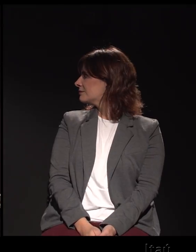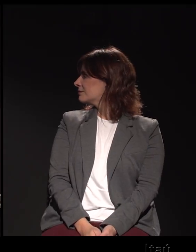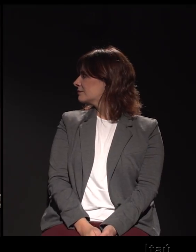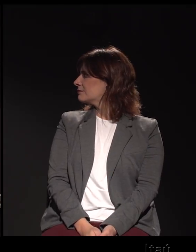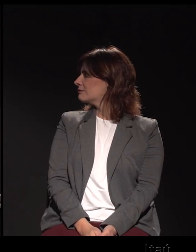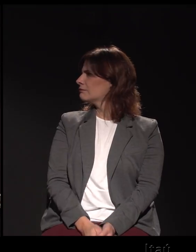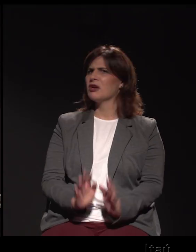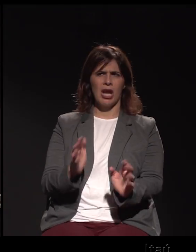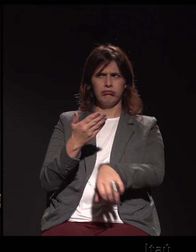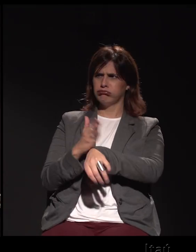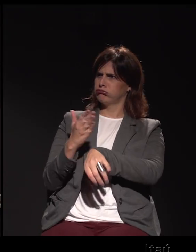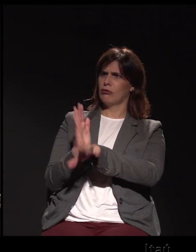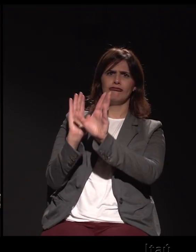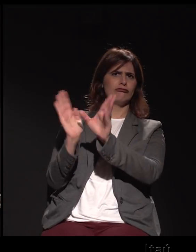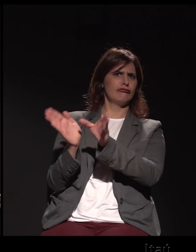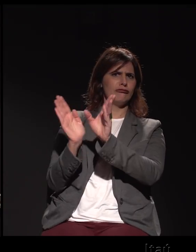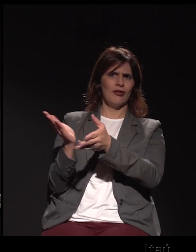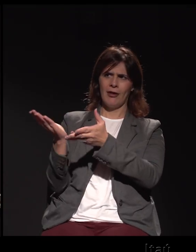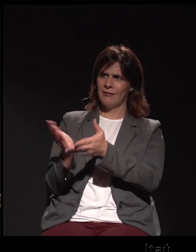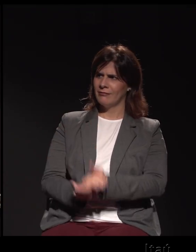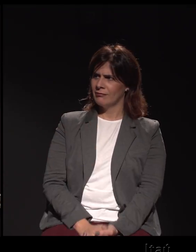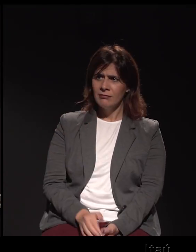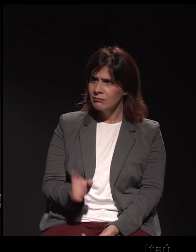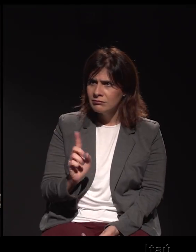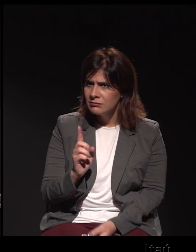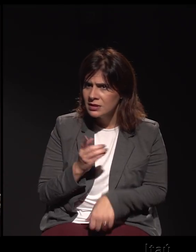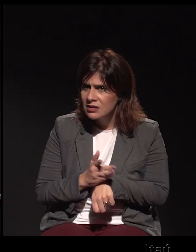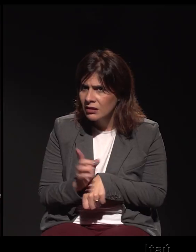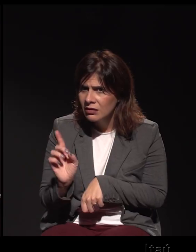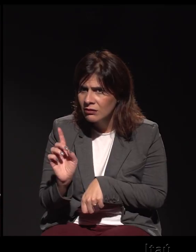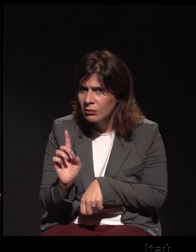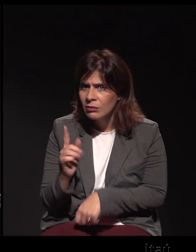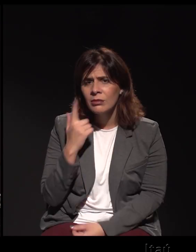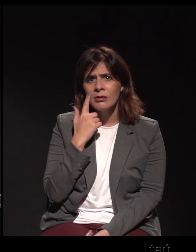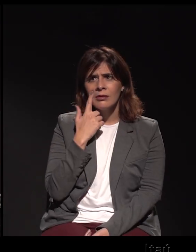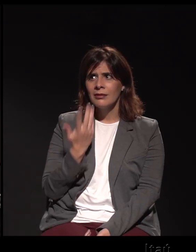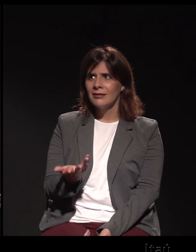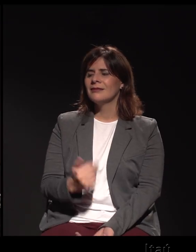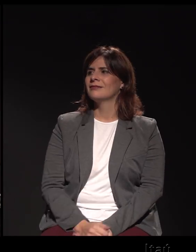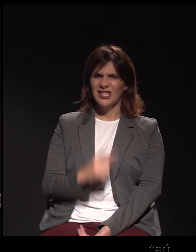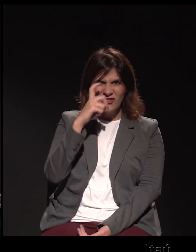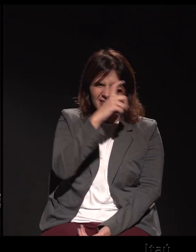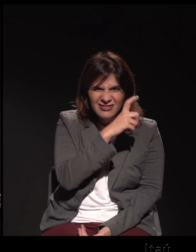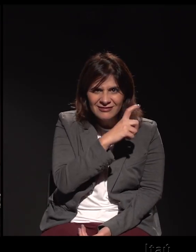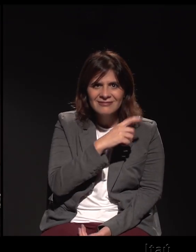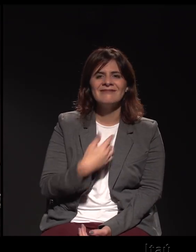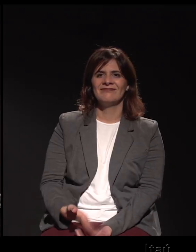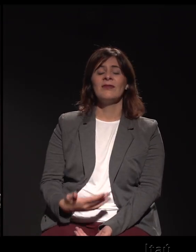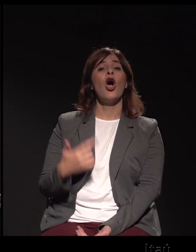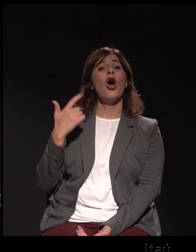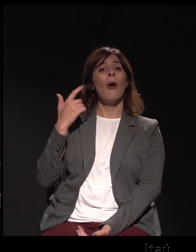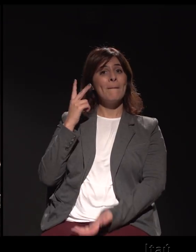Ok, já estamos super ensaiados. Não? Está difícil? Imagina. Vamos lá. Essa é a mesma paisagem em